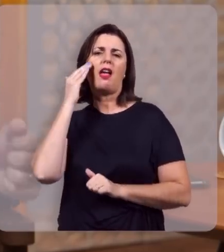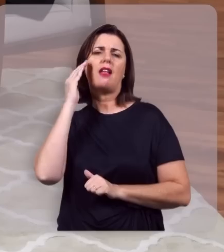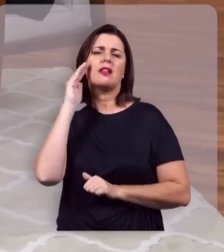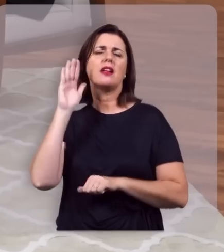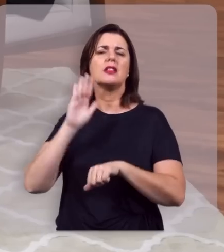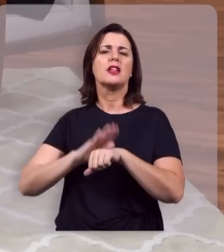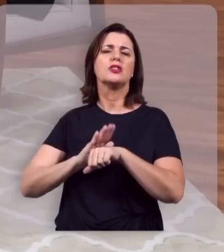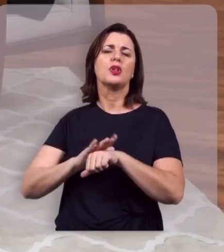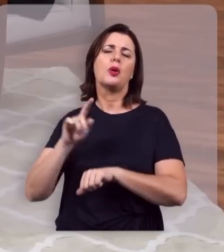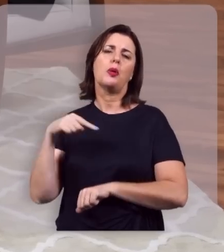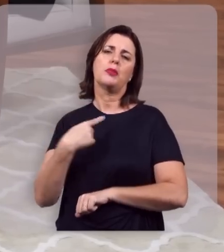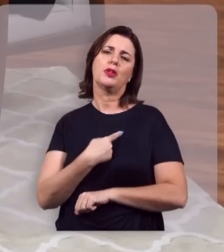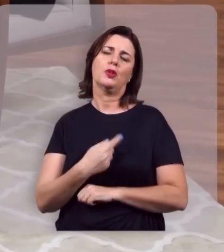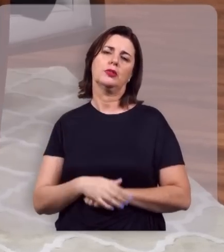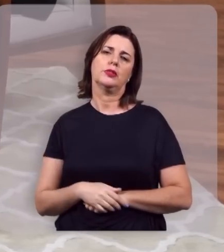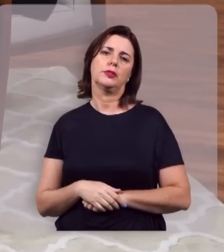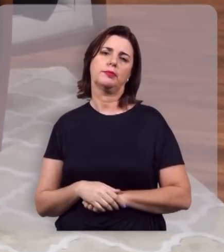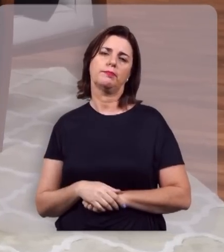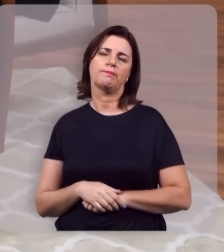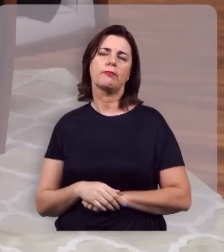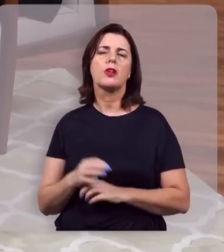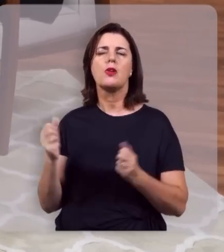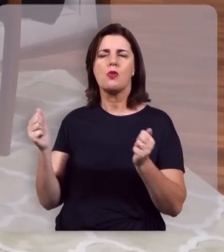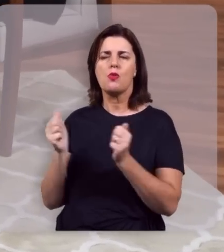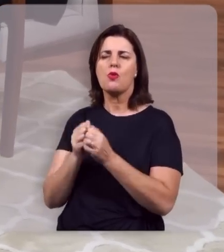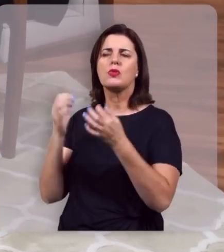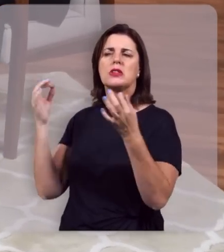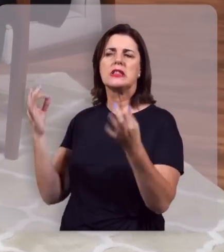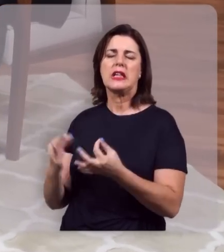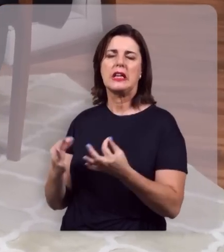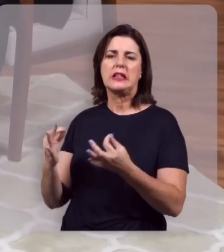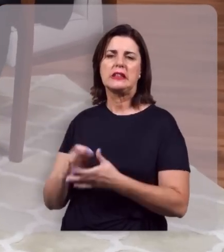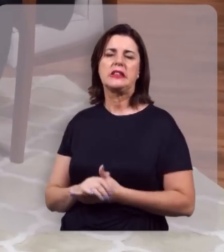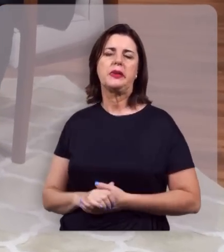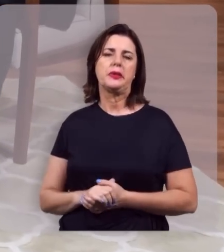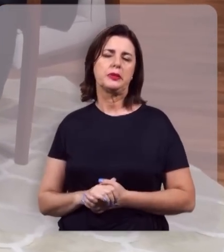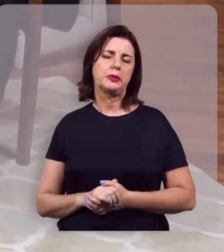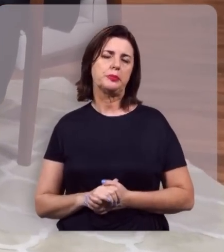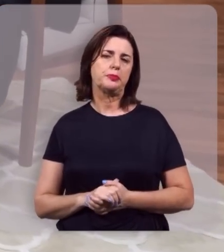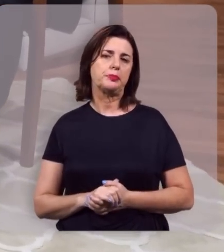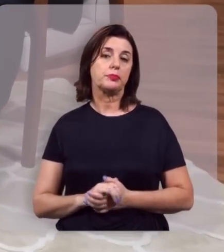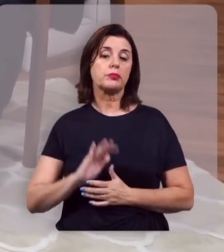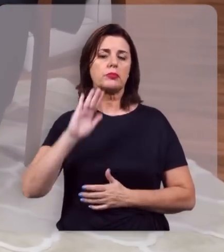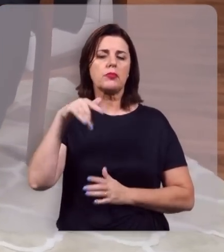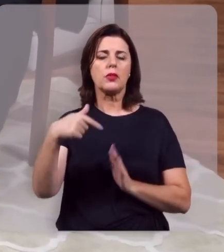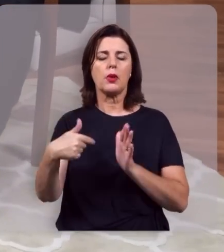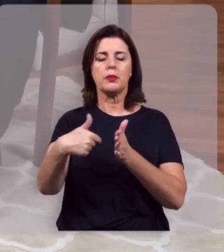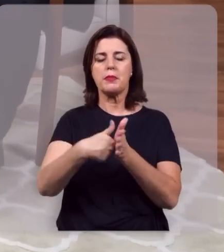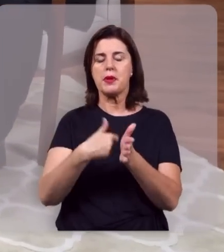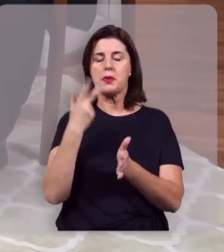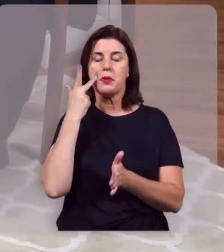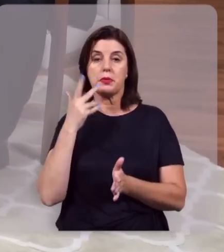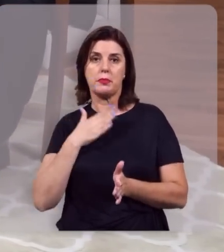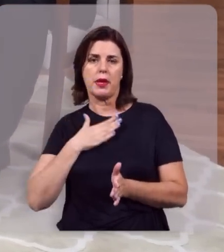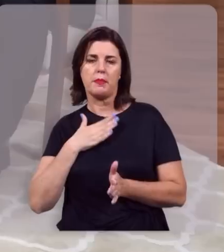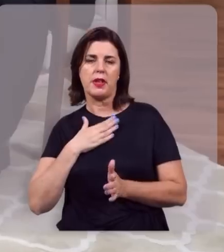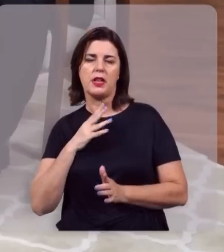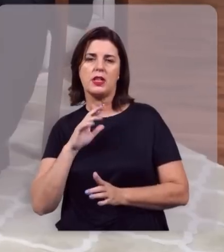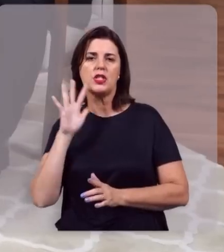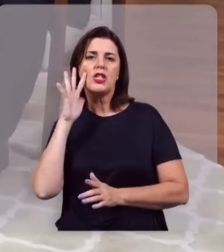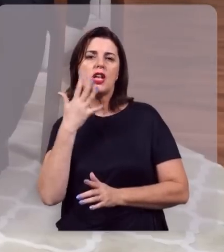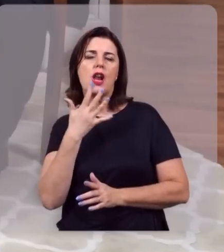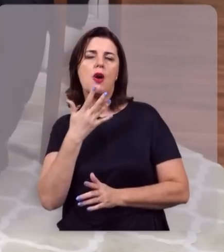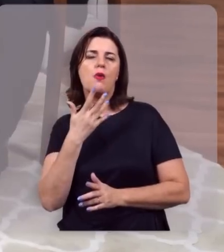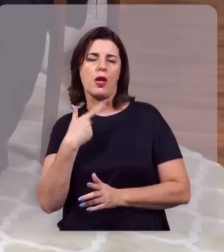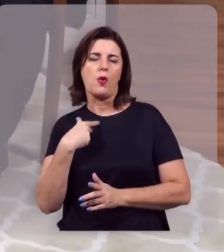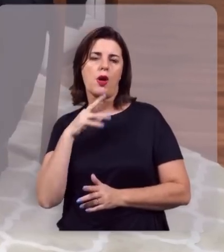carregar sobre nós esse leve fardo? Com certeza, meu amigo reverendo Rodrigo. Quando me fazem essa pergunta, eu geralmente respondo